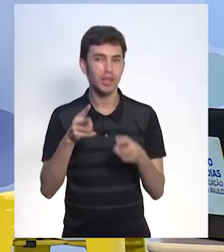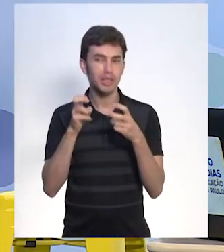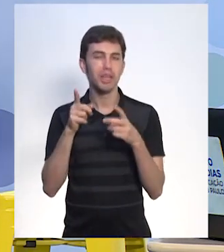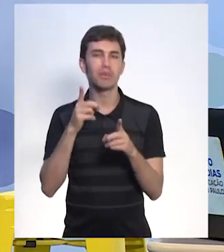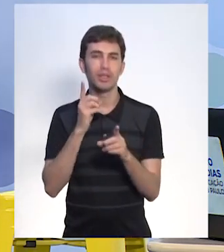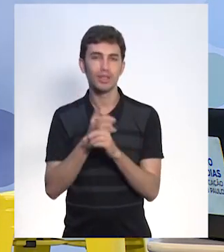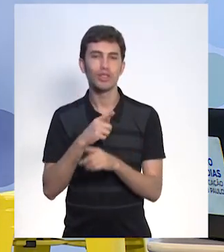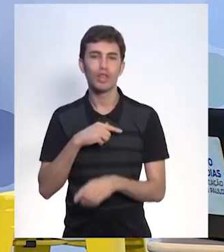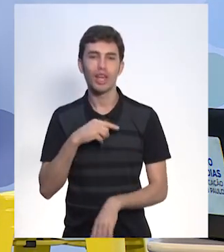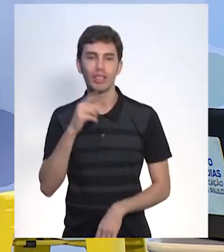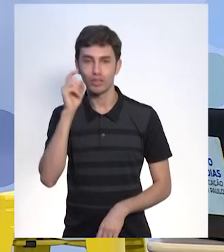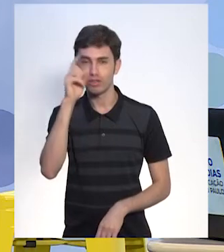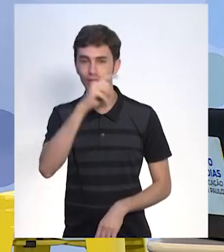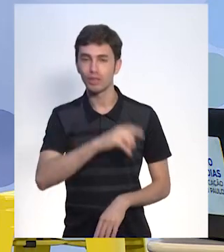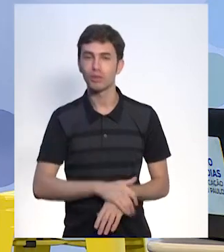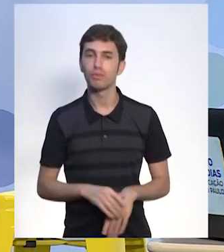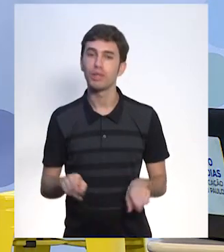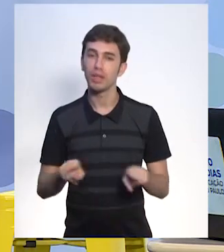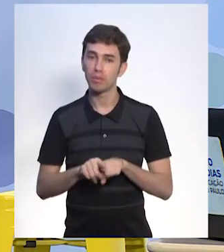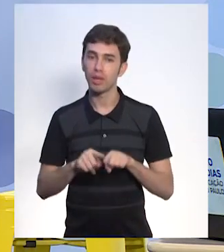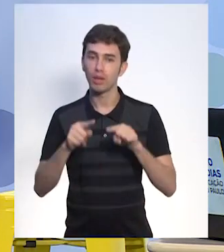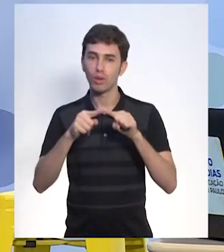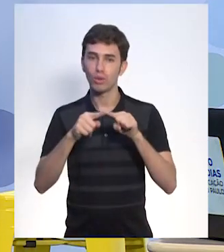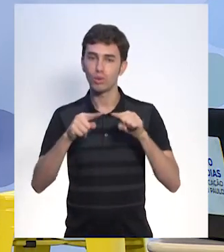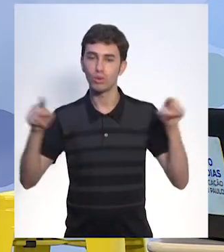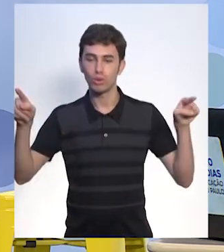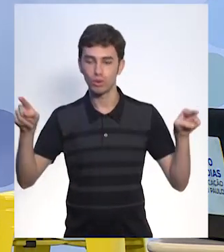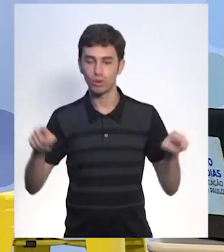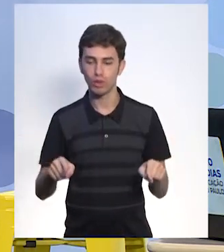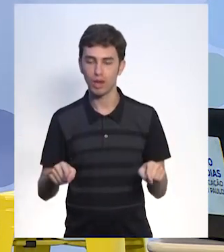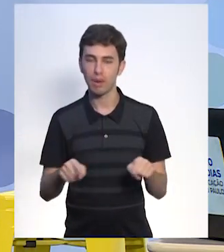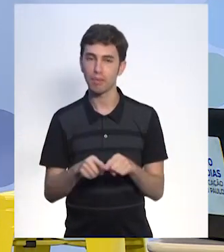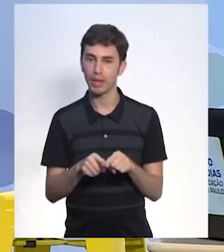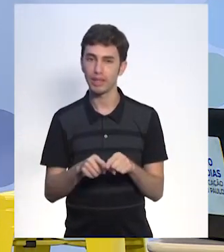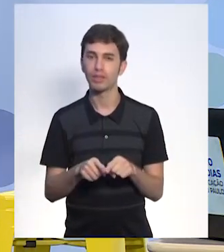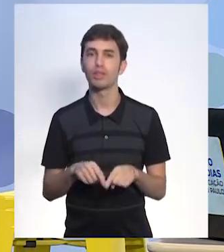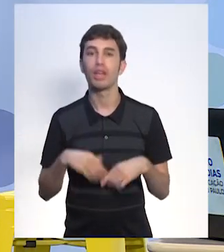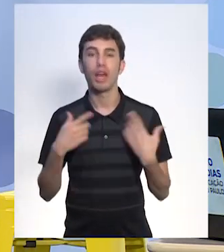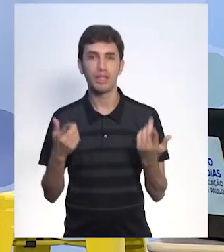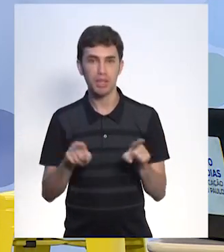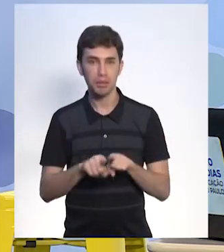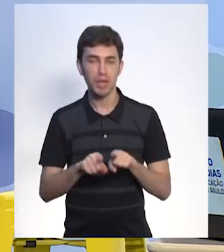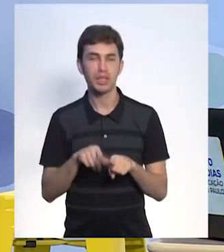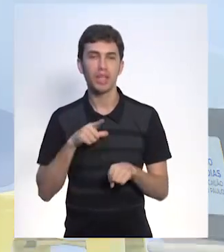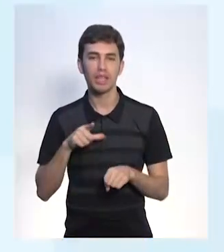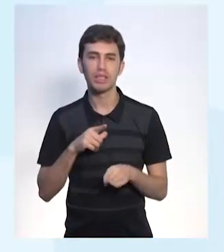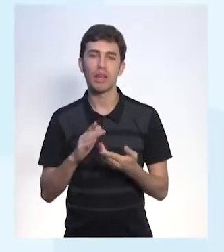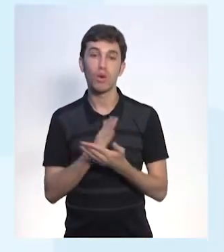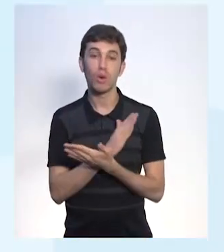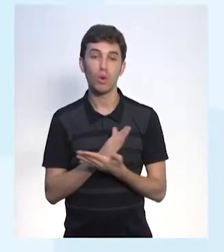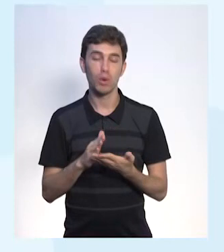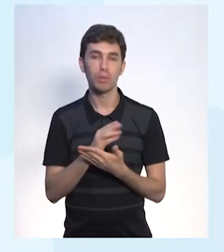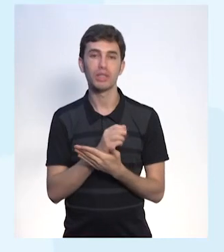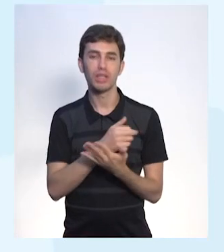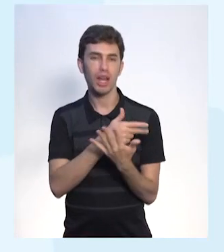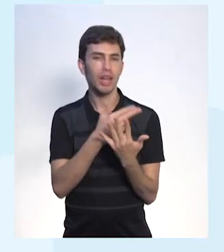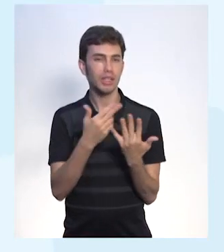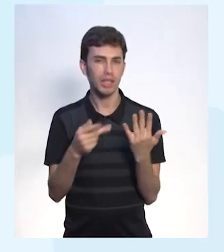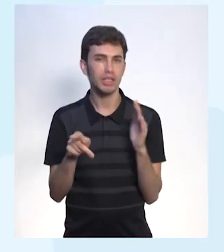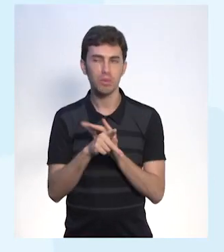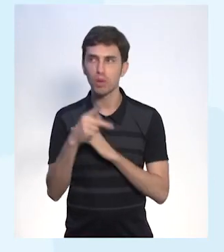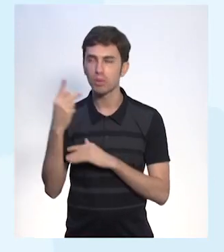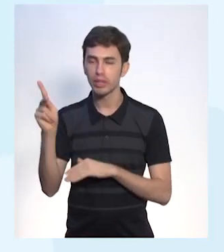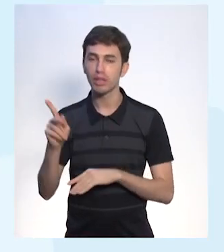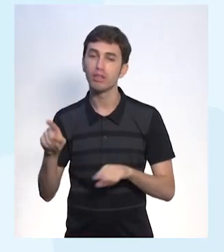descobrindo isso. Na sequência, o trapézio, e o trapézio tem algumas características, depois a gente vai descobrir isso aí, tá? E